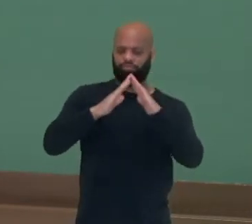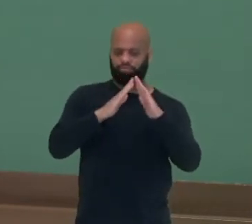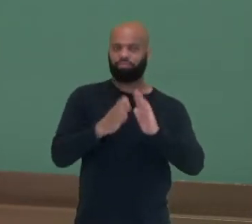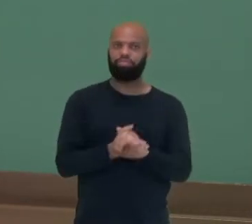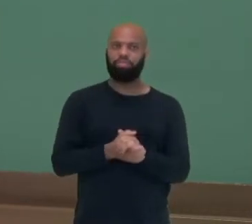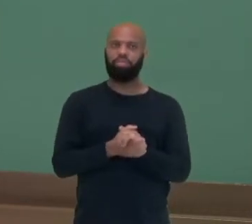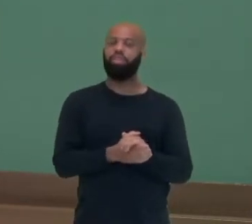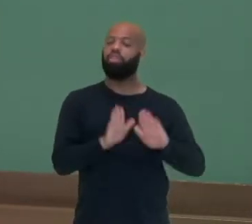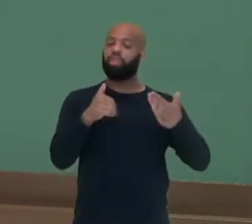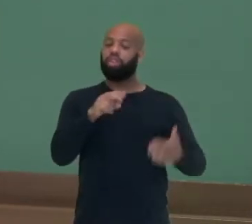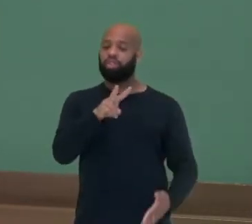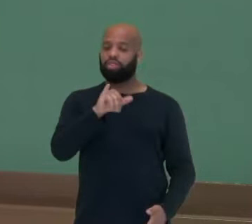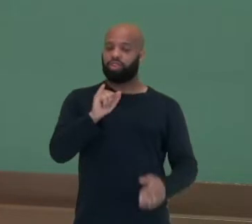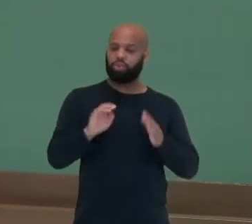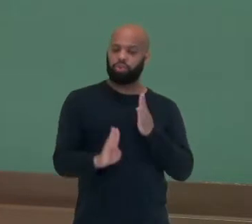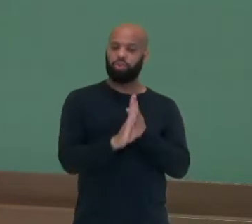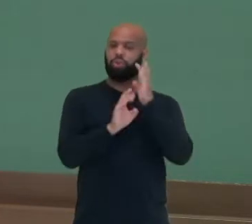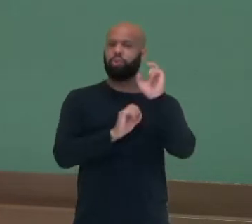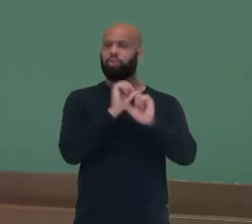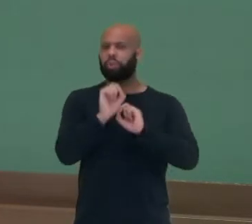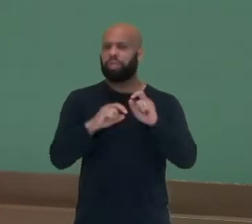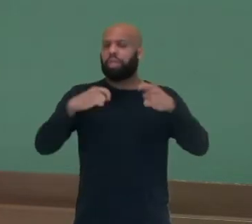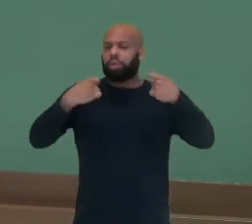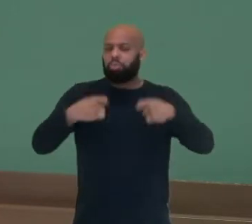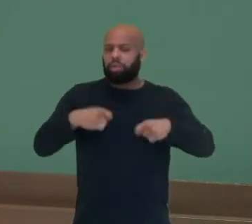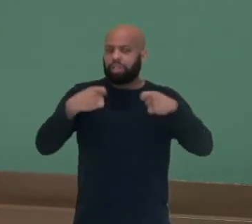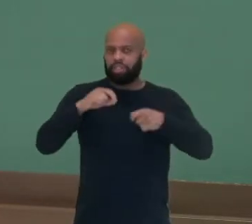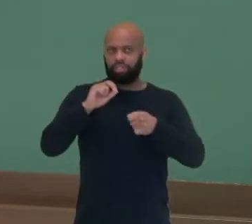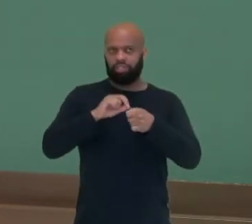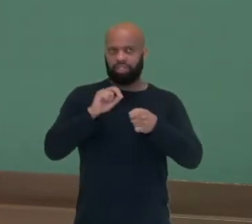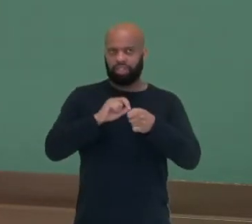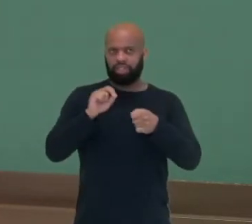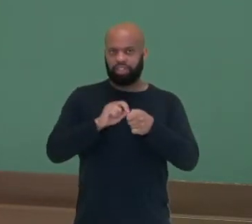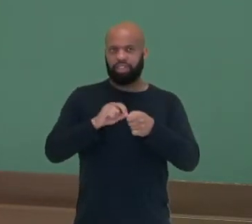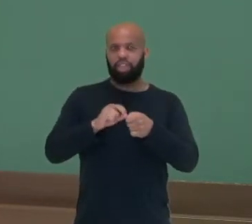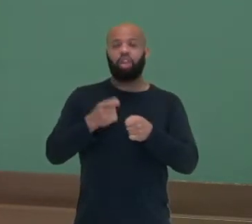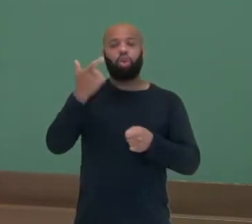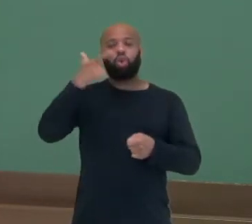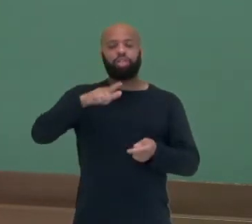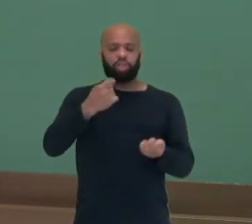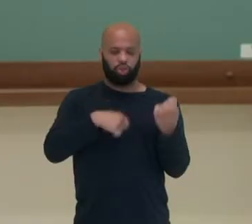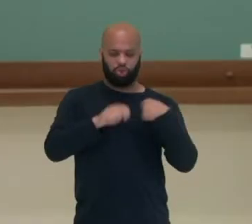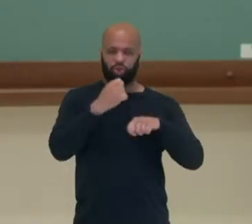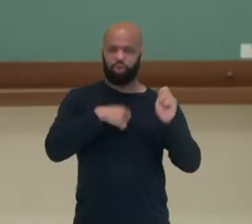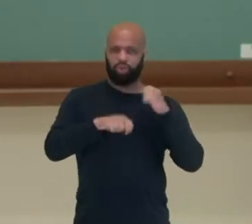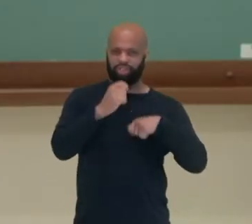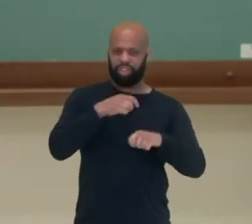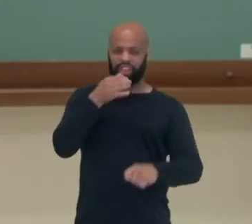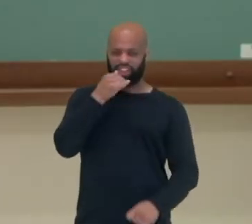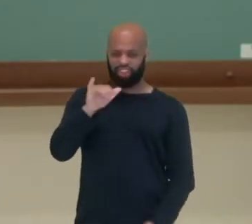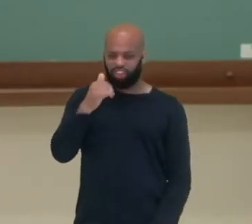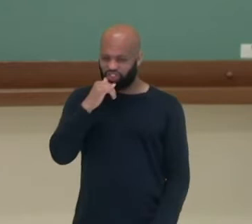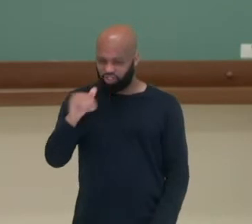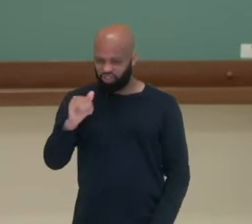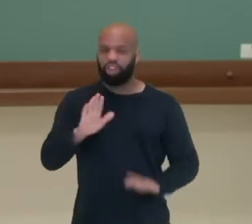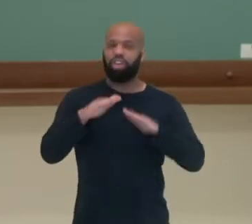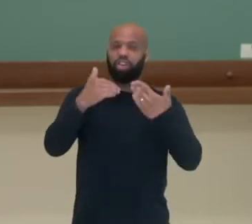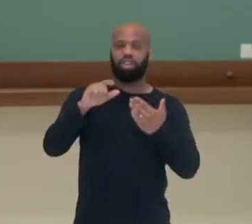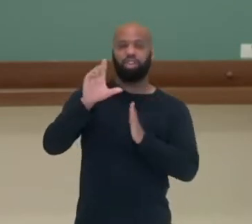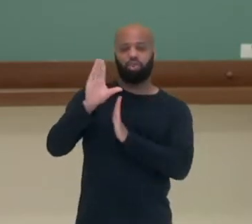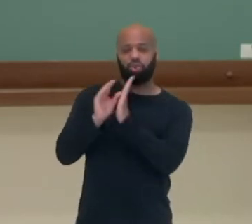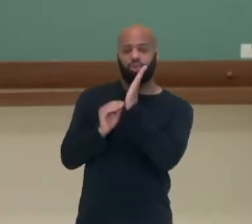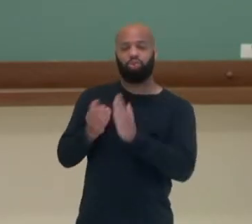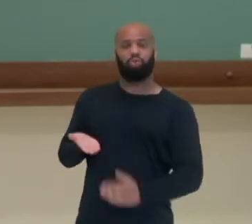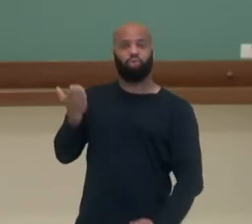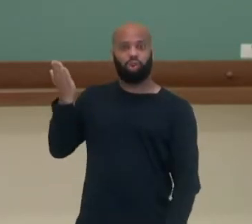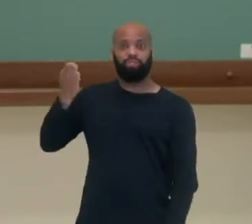e determinar quais medidas podem ser executadas para a economia de energia. Então percebam que esse conteúdo é